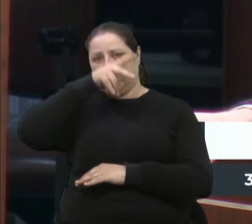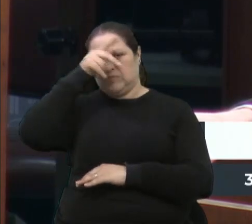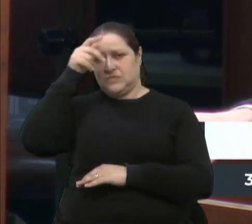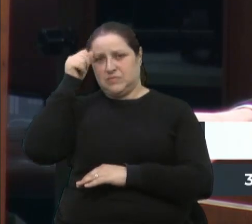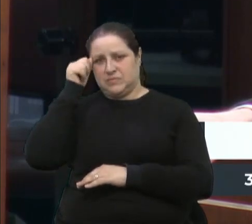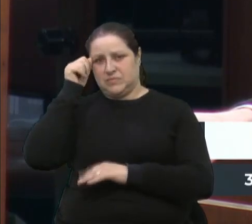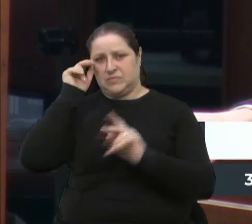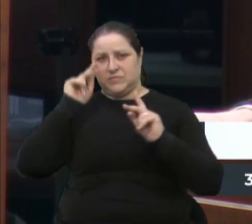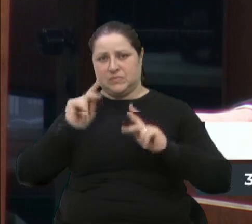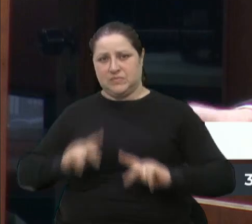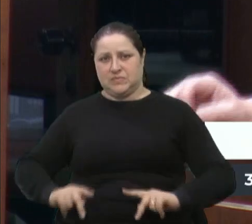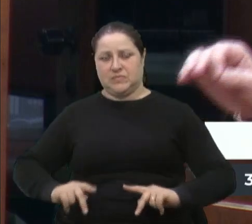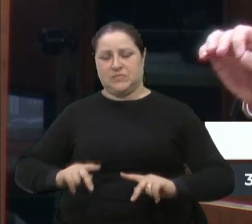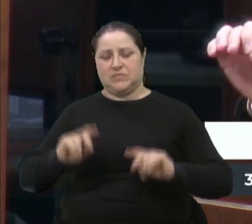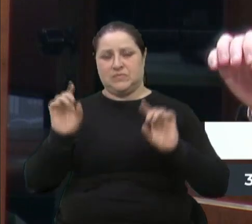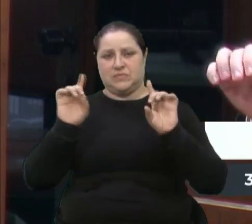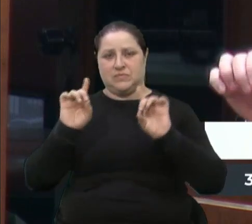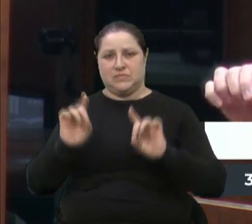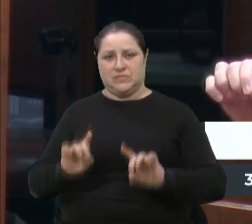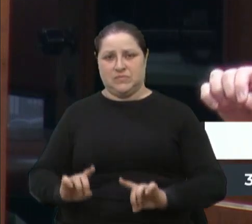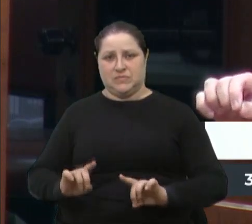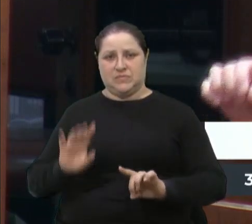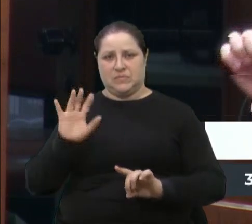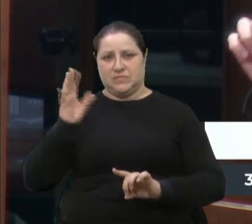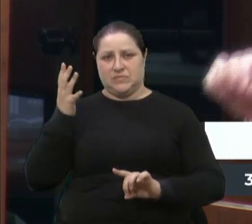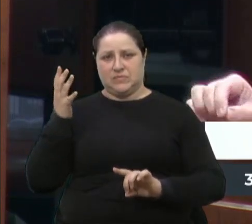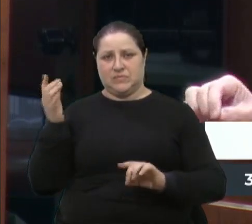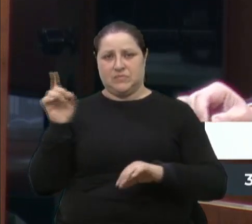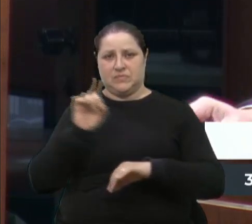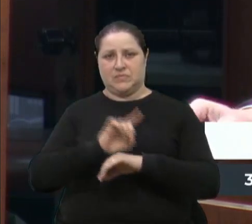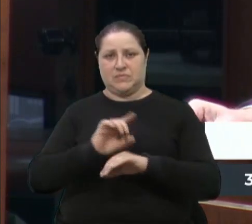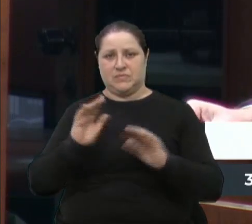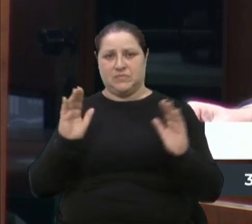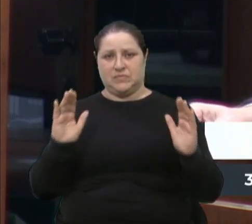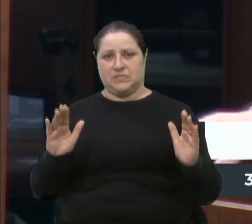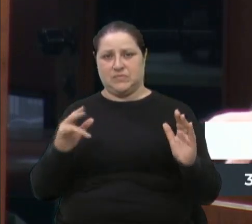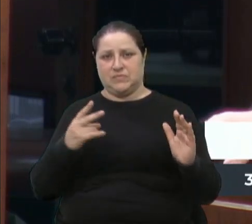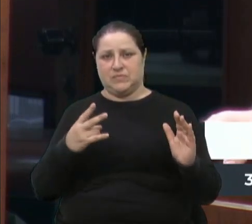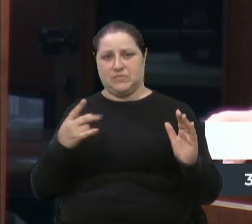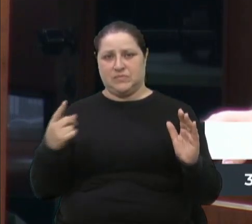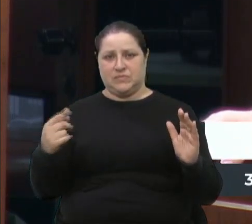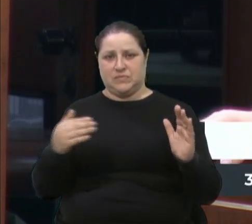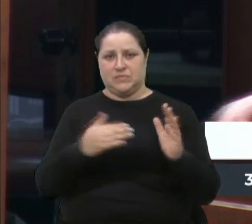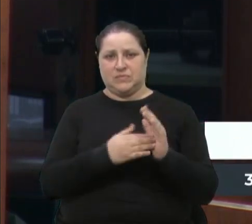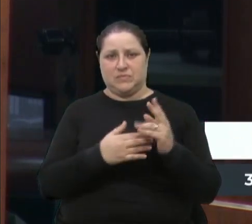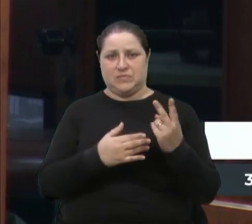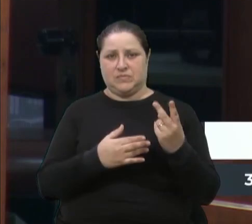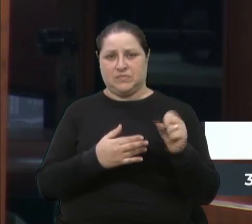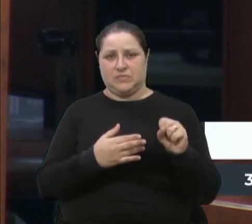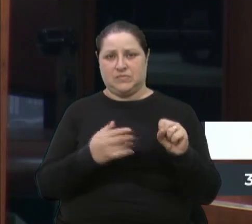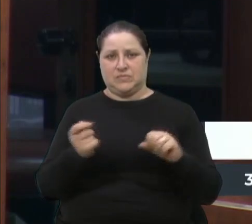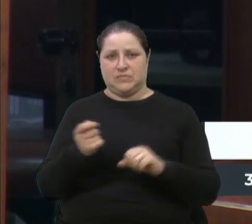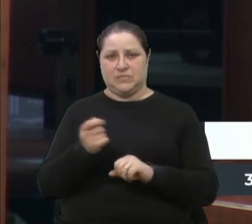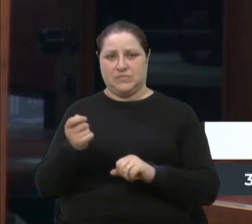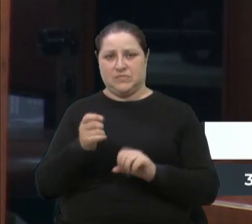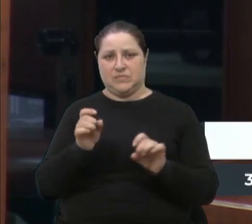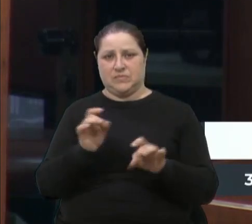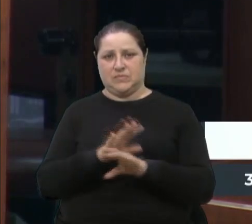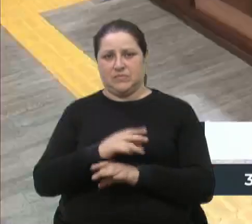com Deficiência. Então, que ocorrerá dos dias 21 a 28 de agosto. Era isso, presidente. Muito obrigado.